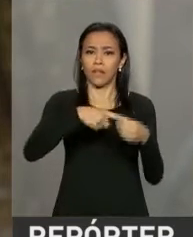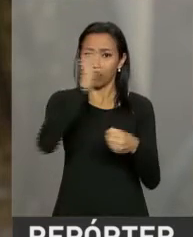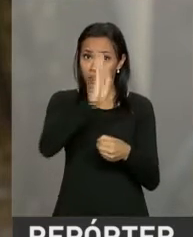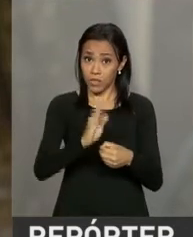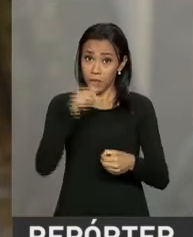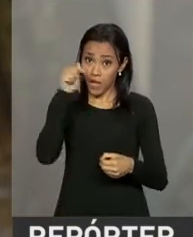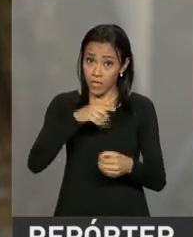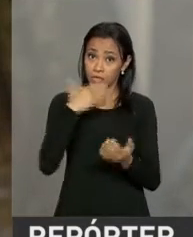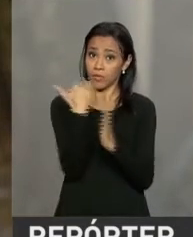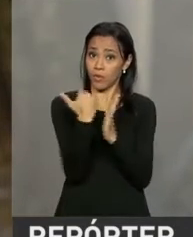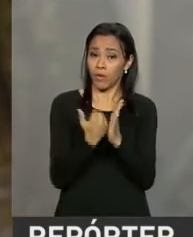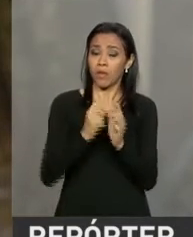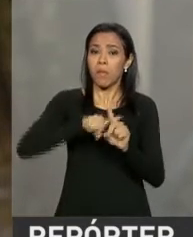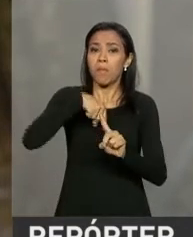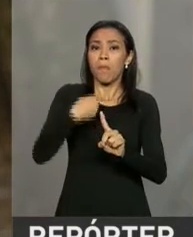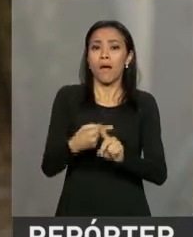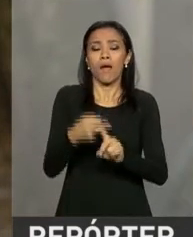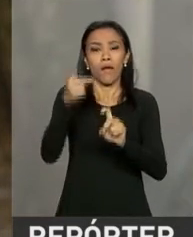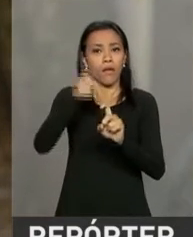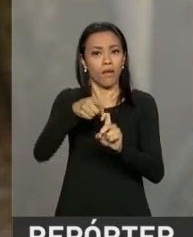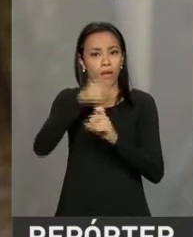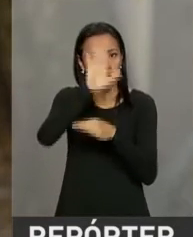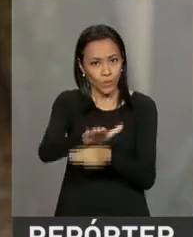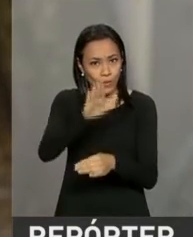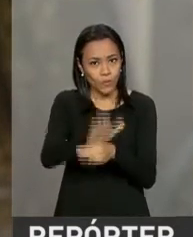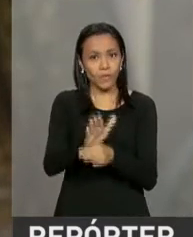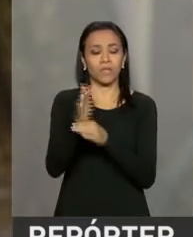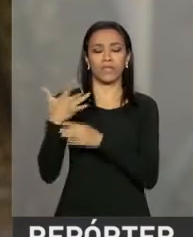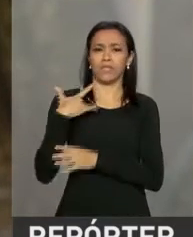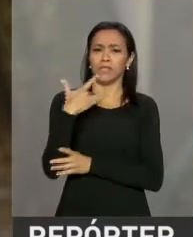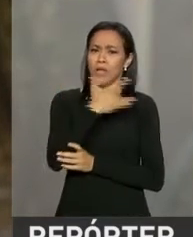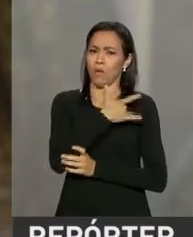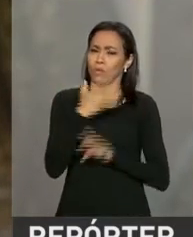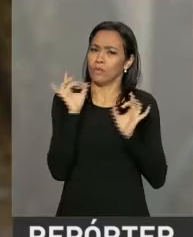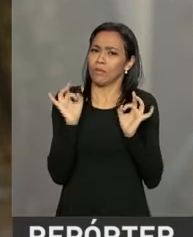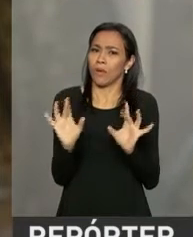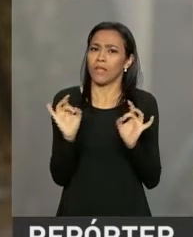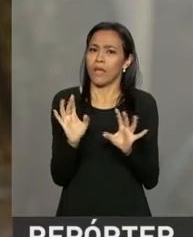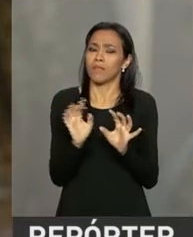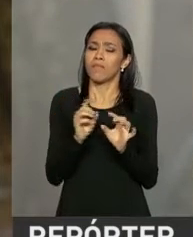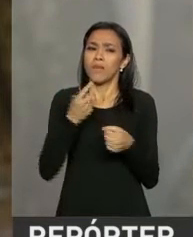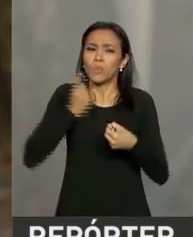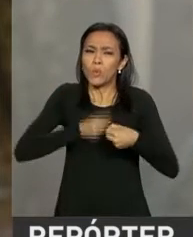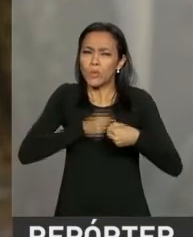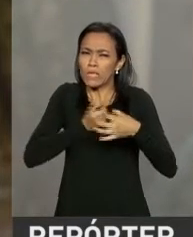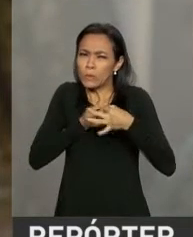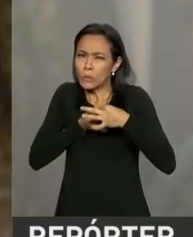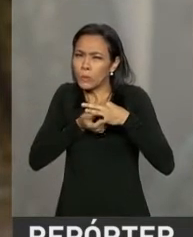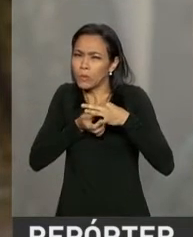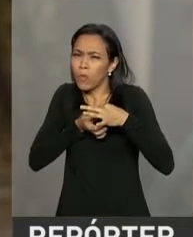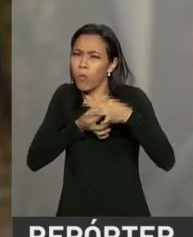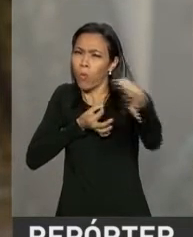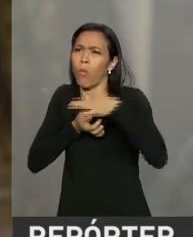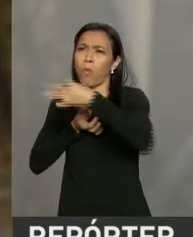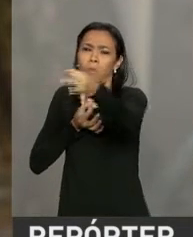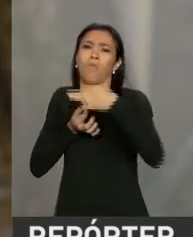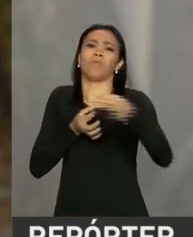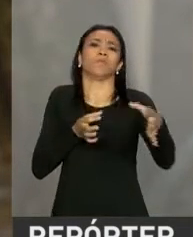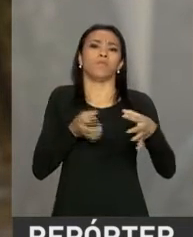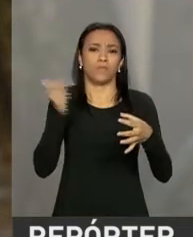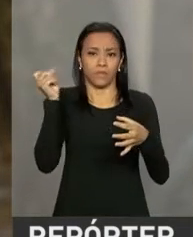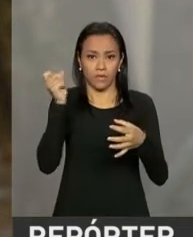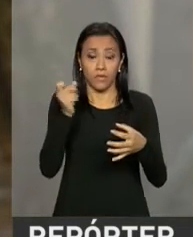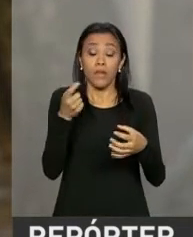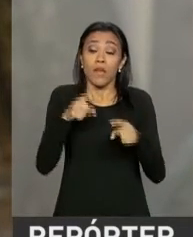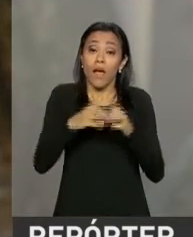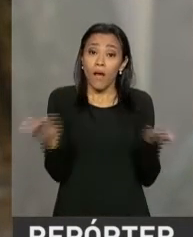condições para garantir atendimento de saúde de qualidade mesmo nas localidades que ficam nas regiões mais isoladas atualmente o